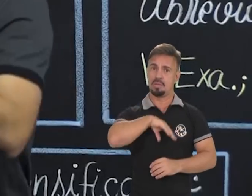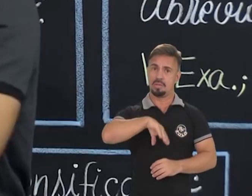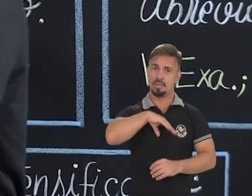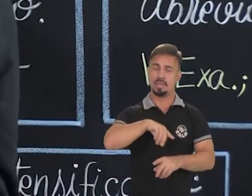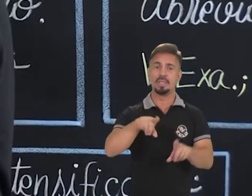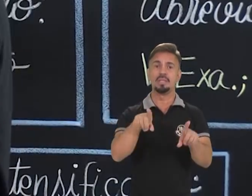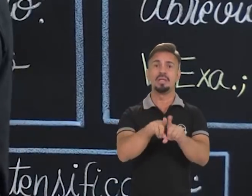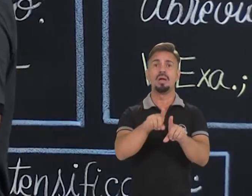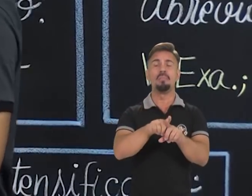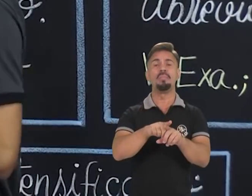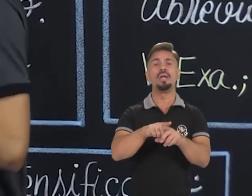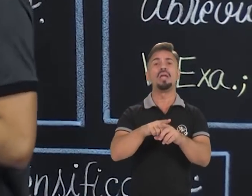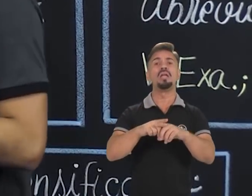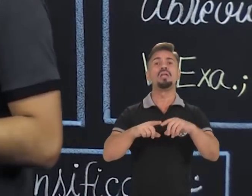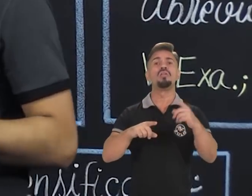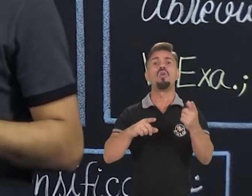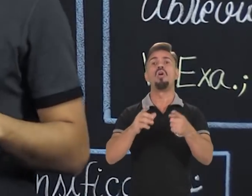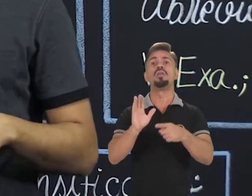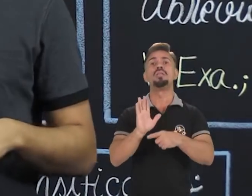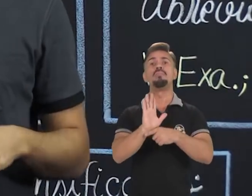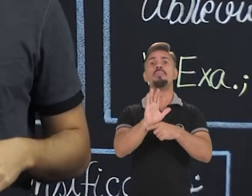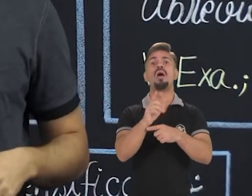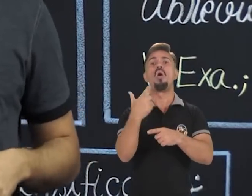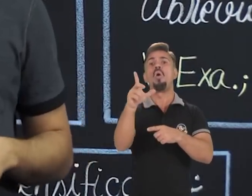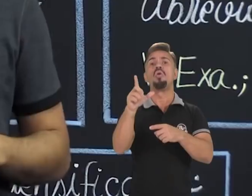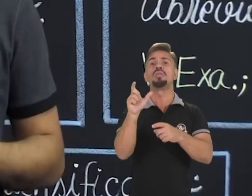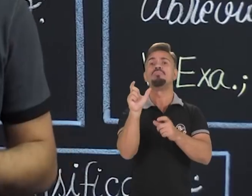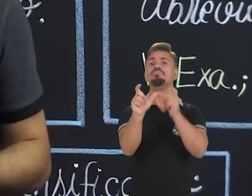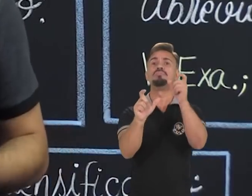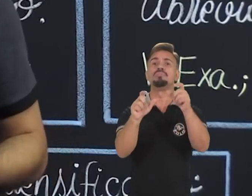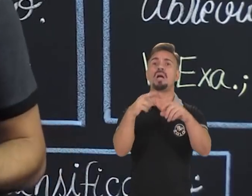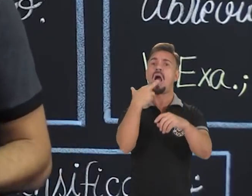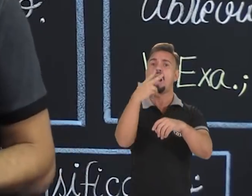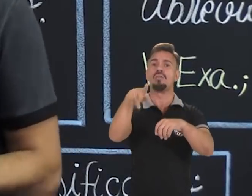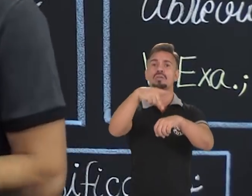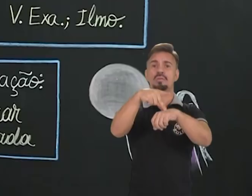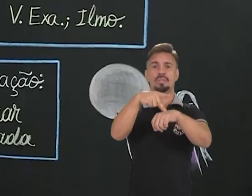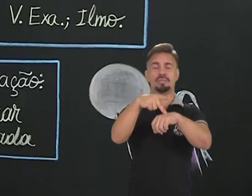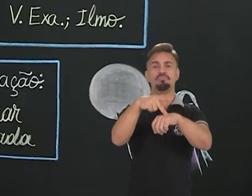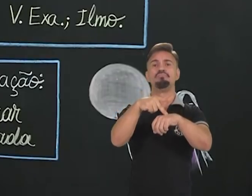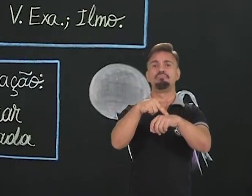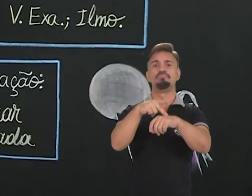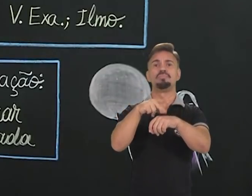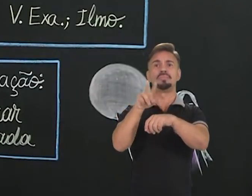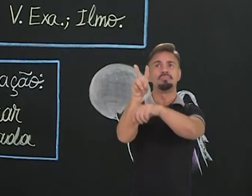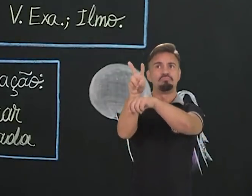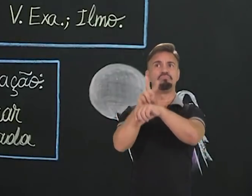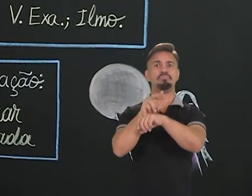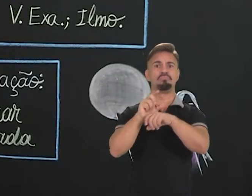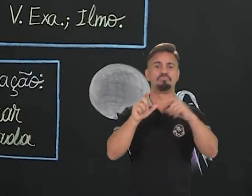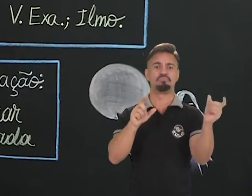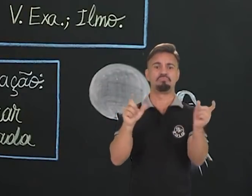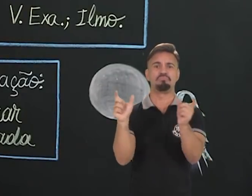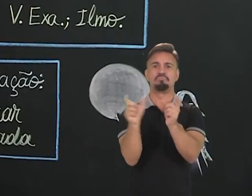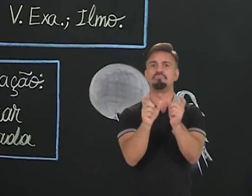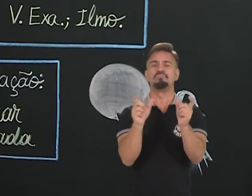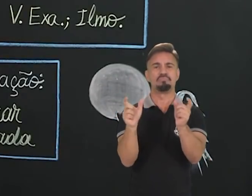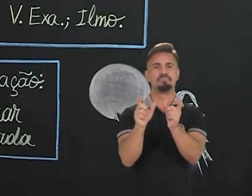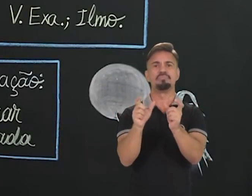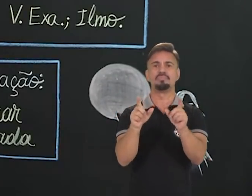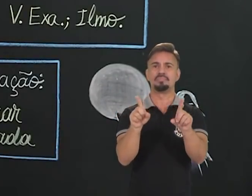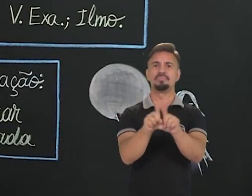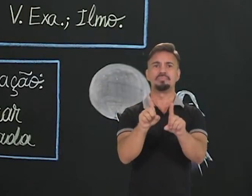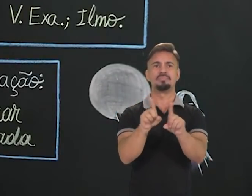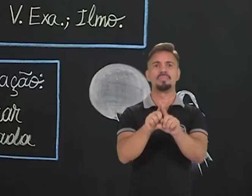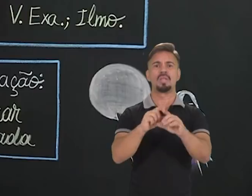tanto quanto pode acontecer a partir da contribuição de palavras de outras línguas, tal como no processo de hibridismo, de estrangeirismo,